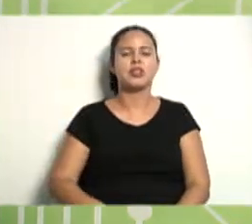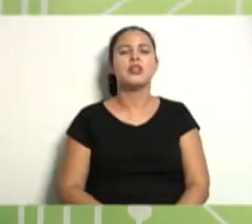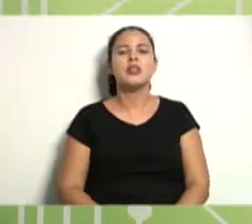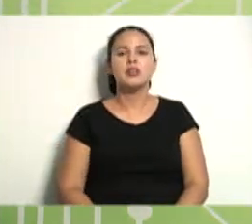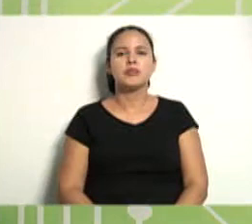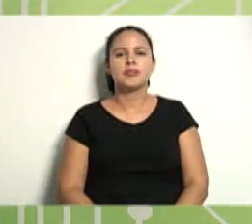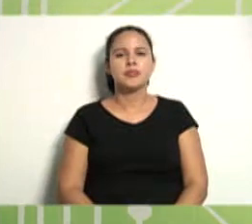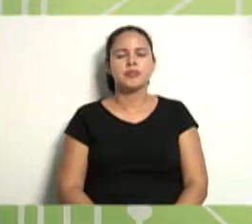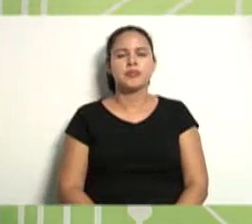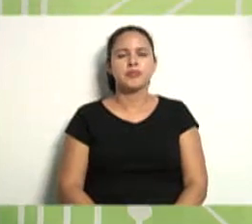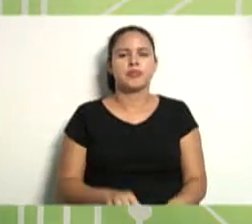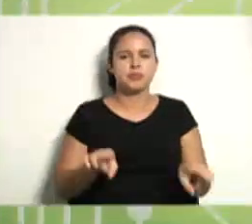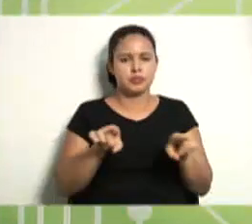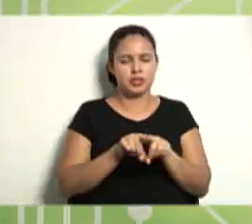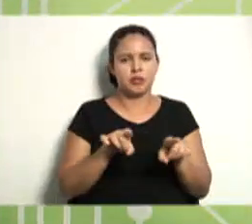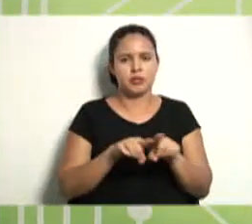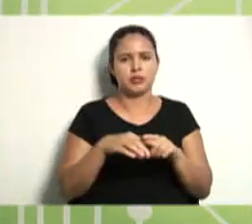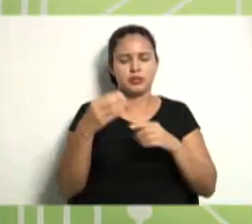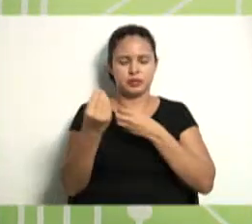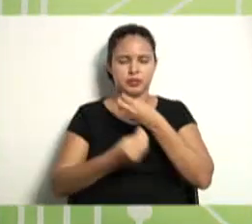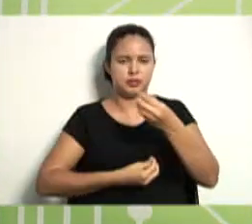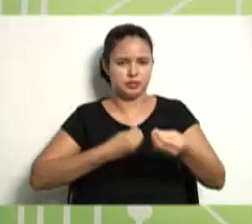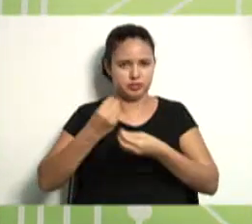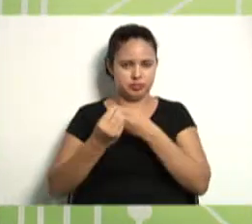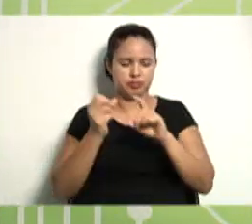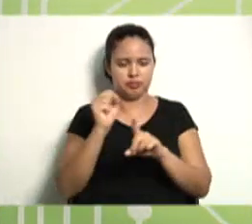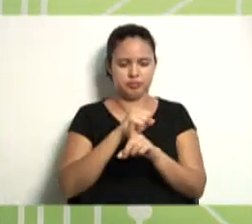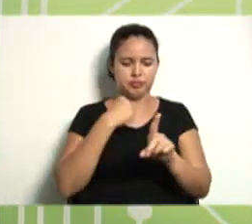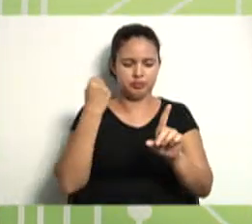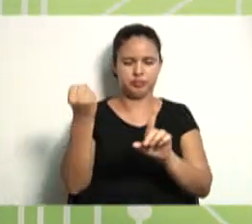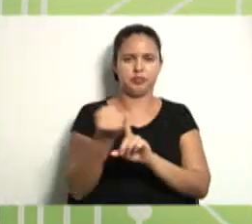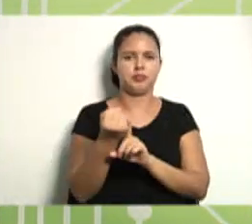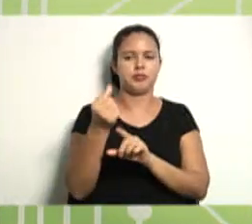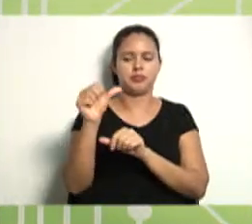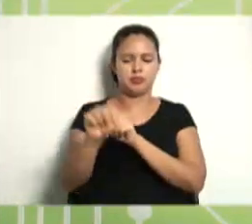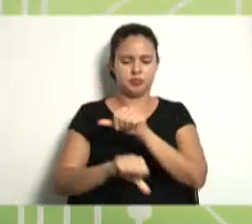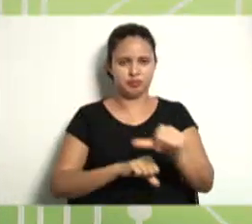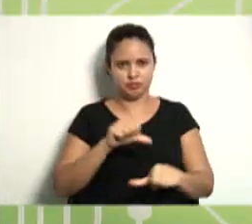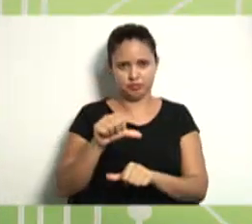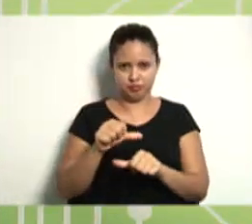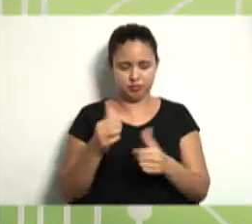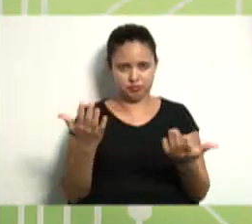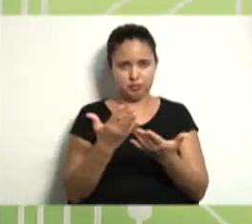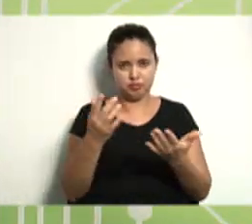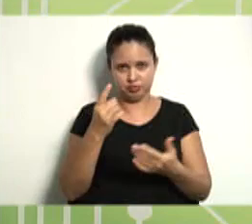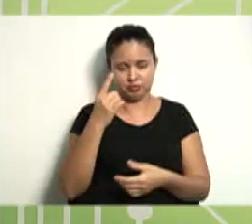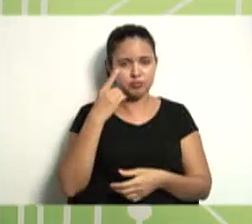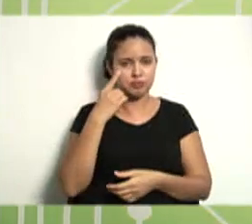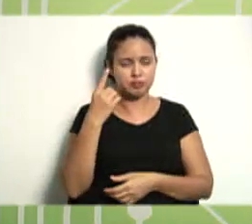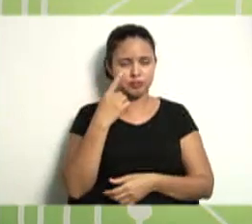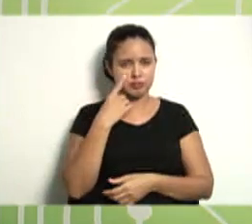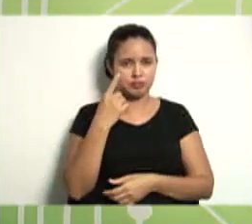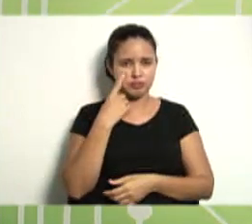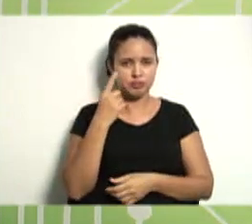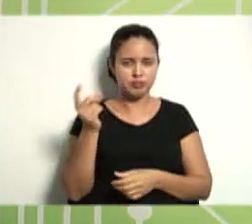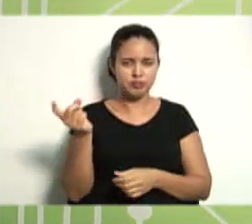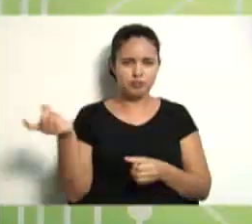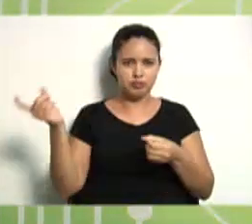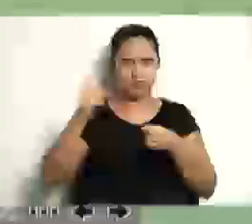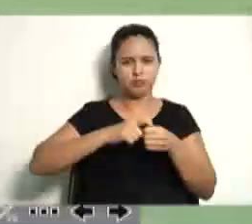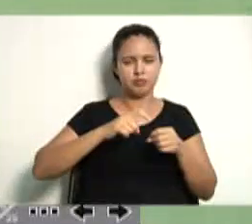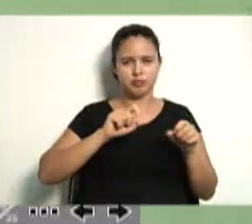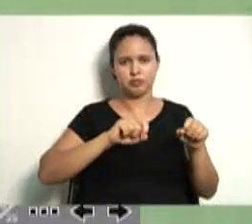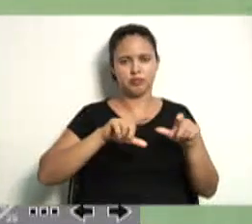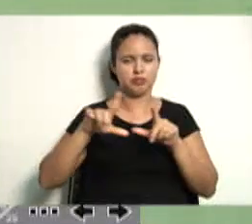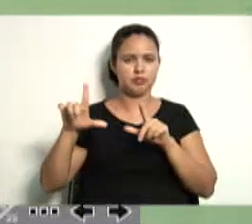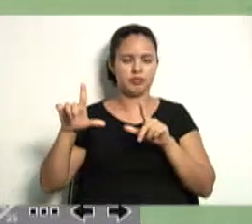com essa transformação, alterou a ideia que essas sociedades tinham de trabalho. Vamos voltar aqui no slide.